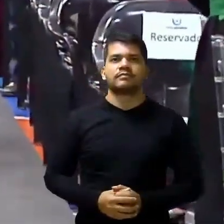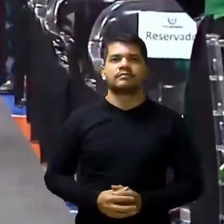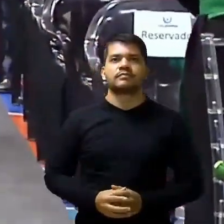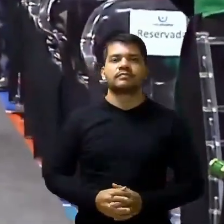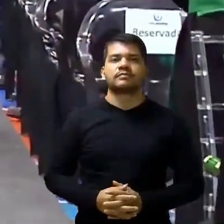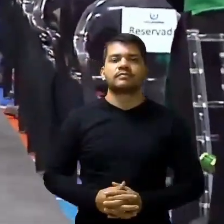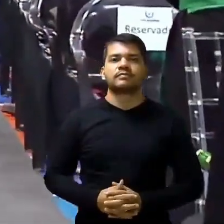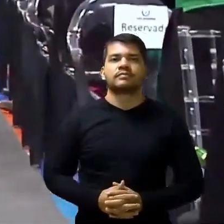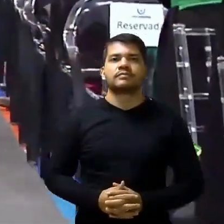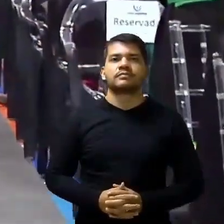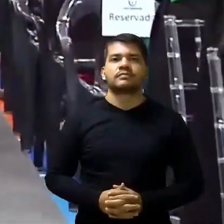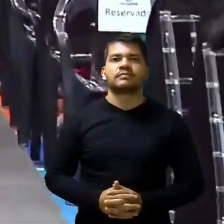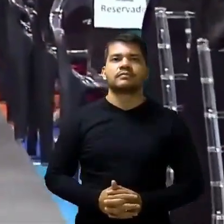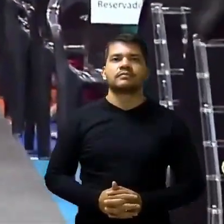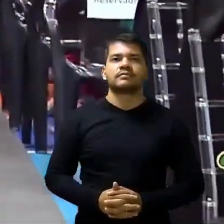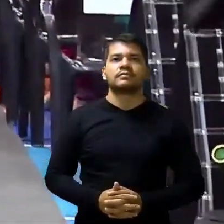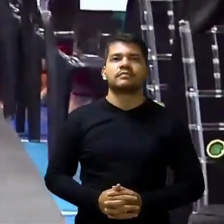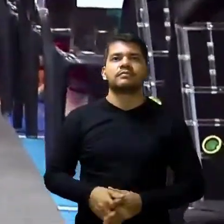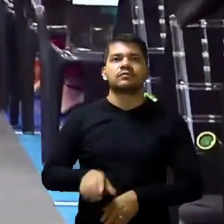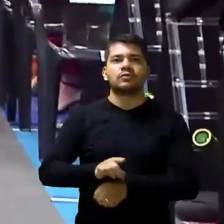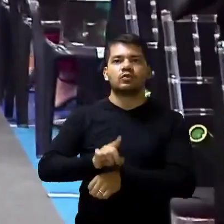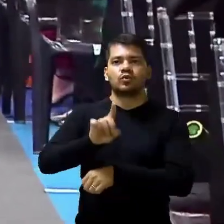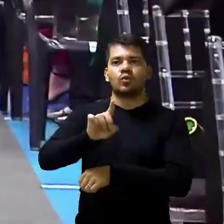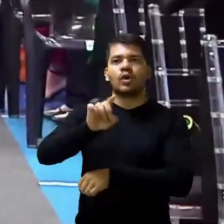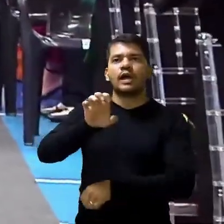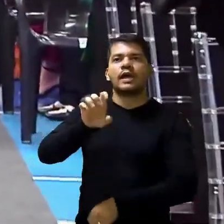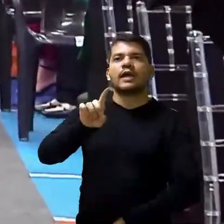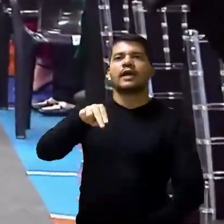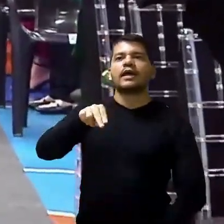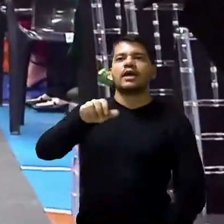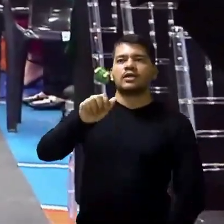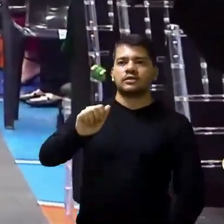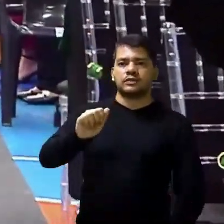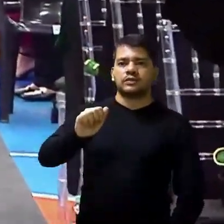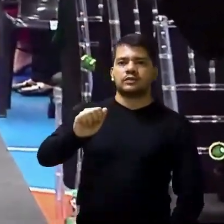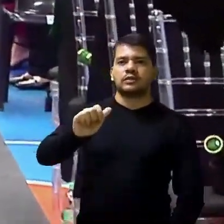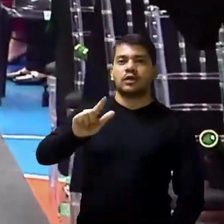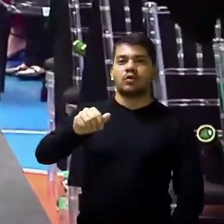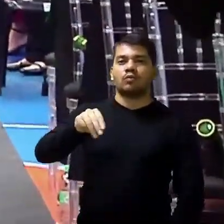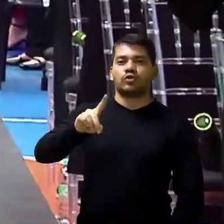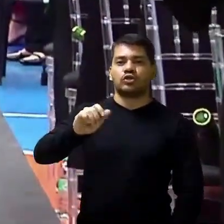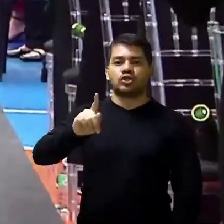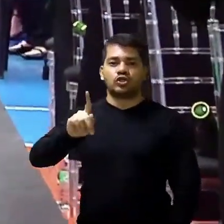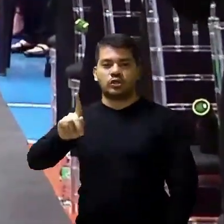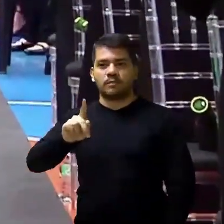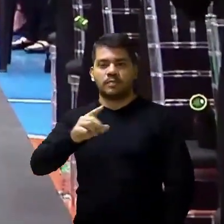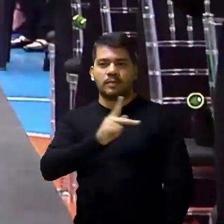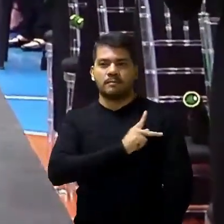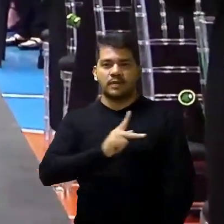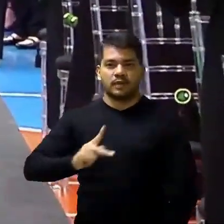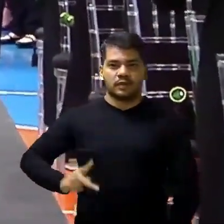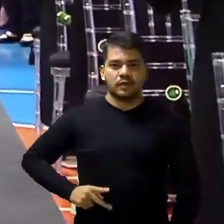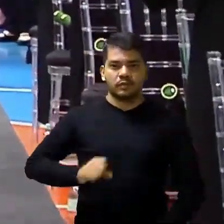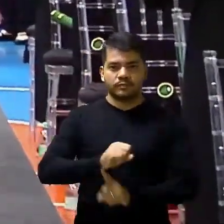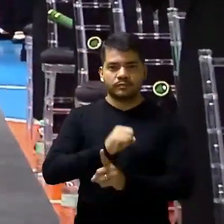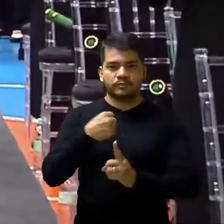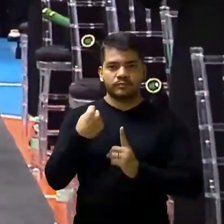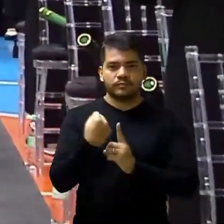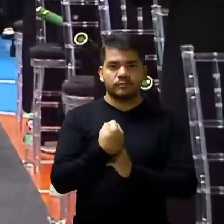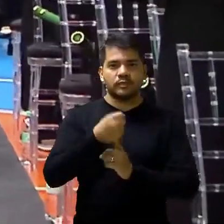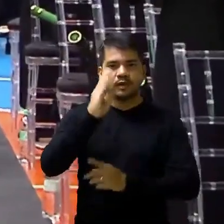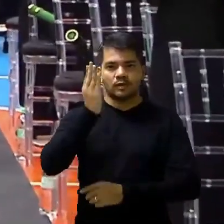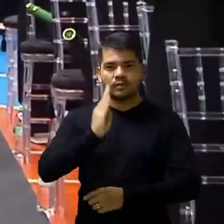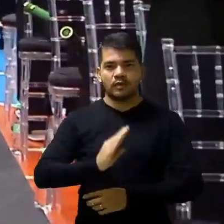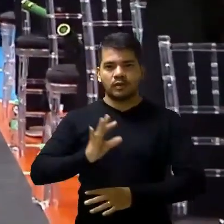Universidade Unicesumar, foi convidada a doutora Edna Almondim, diretora-presidente do Provisão Hospital de Olhos de